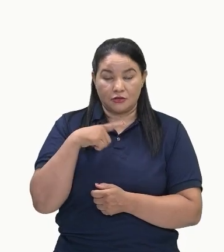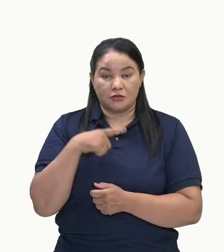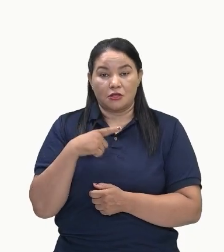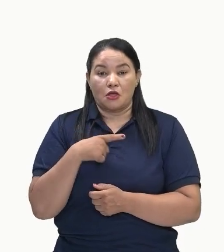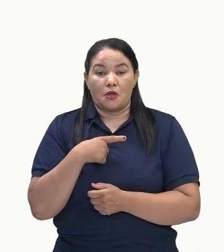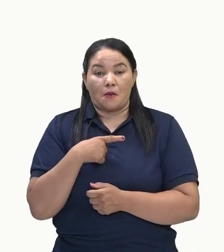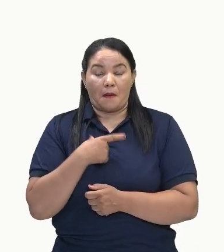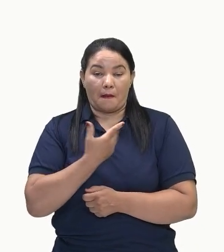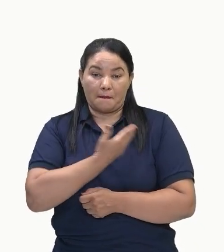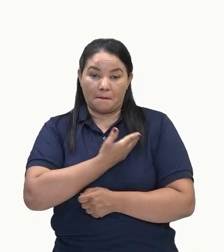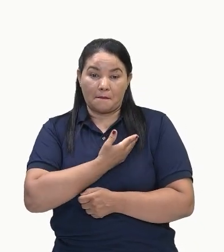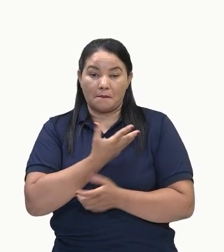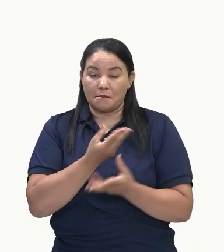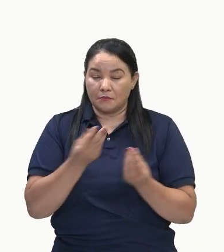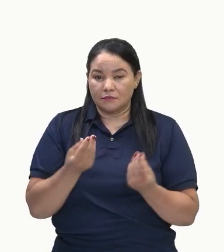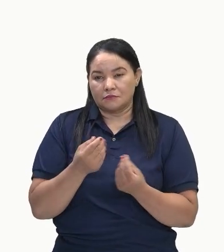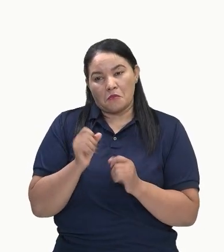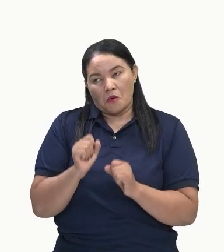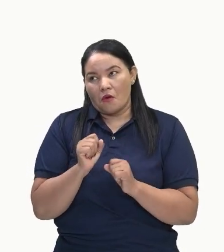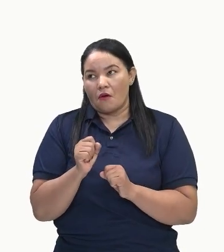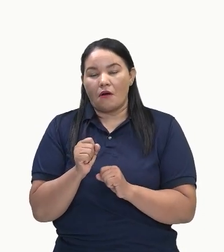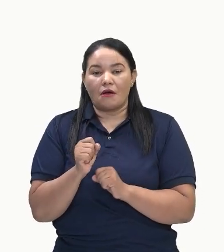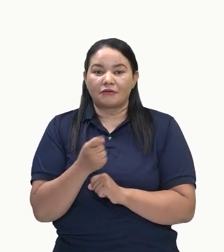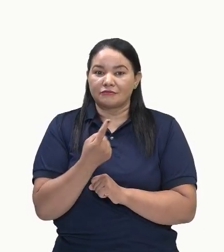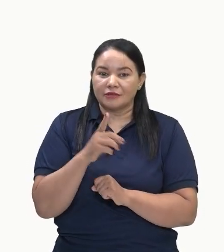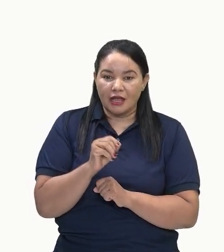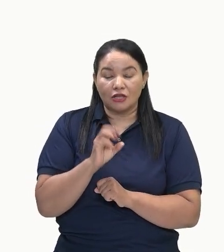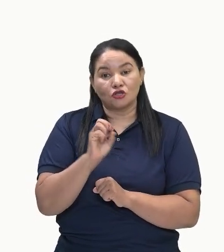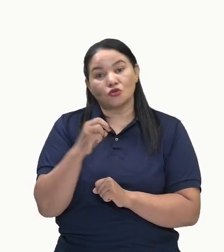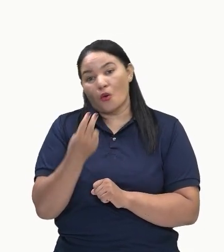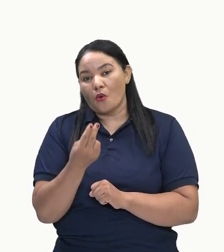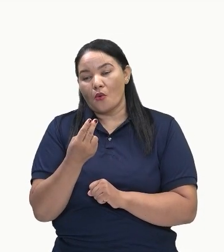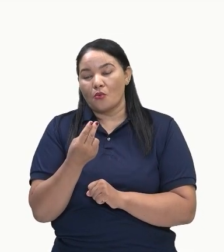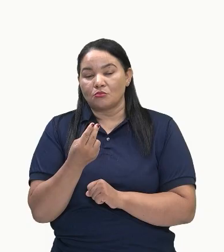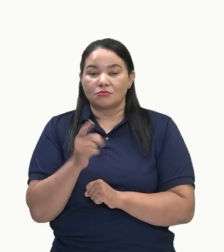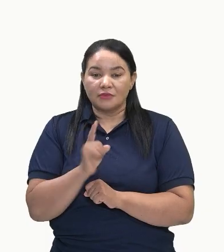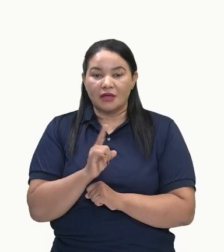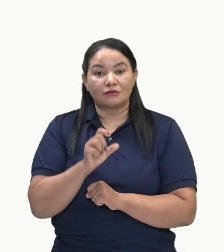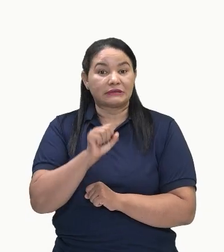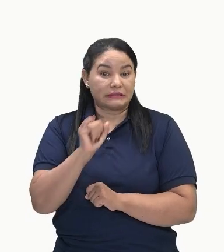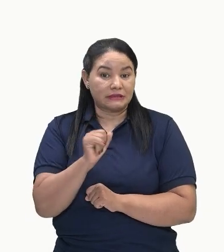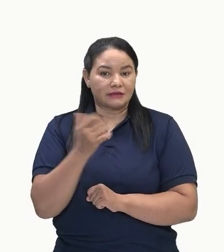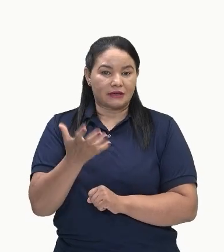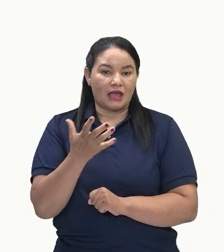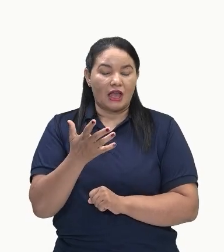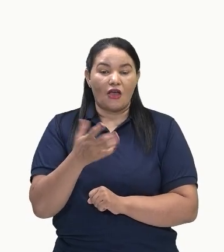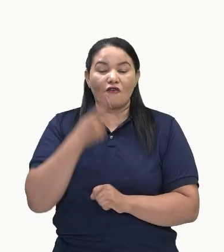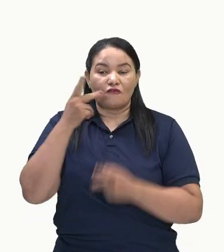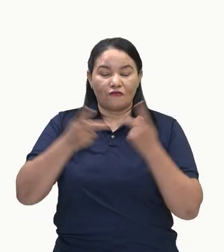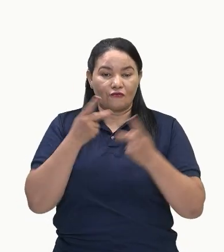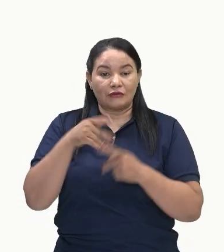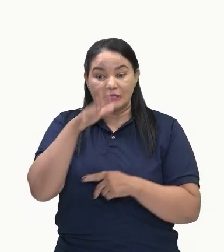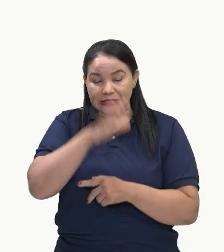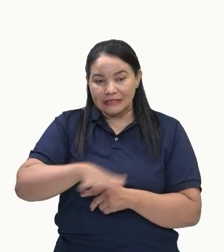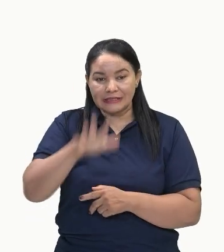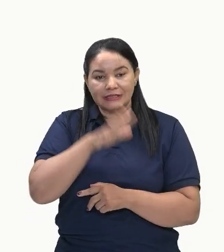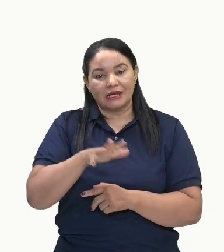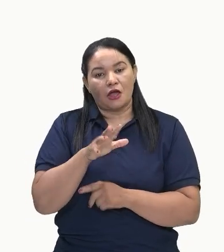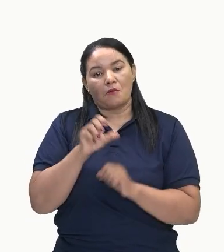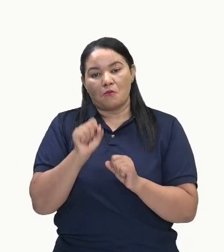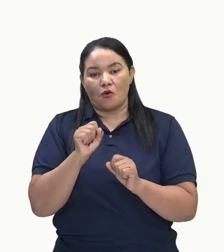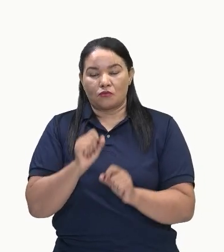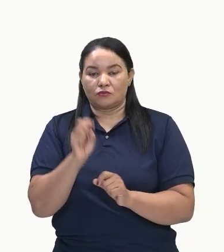poderia contar, ela tem 10 amigos. Ou não. Eu posso me referir de forma geral utilizando o many, que